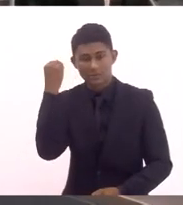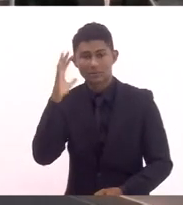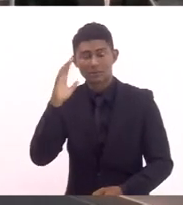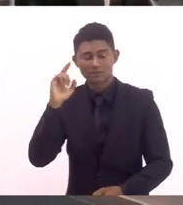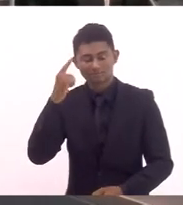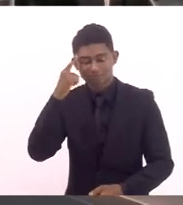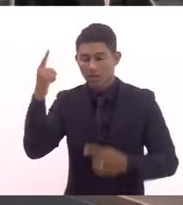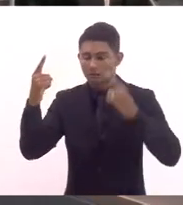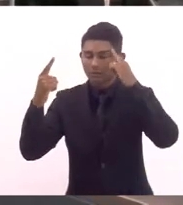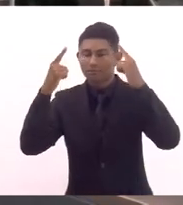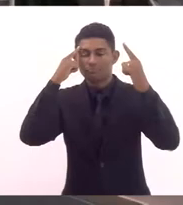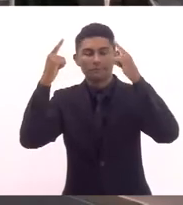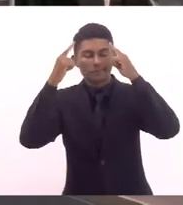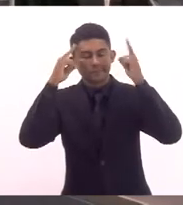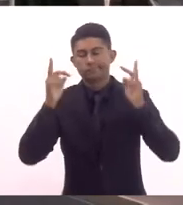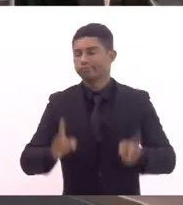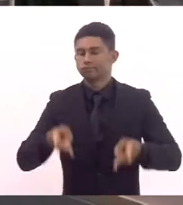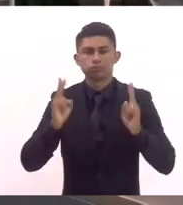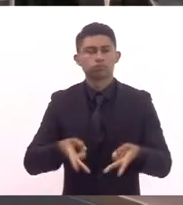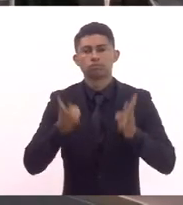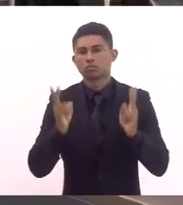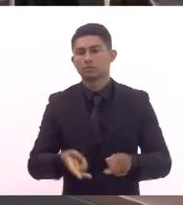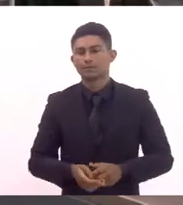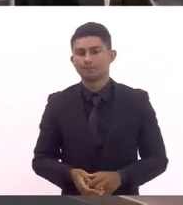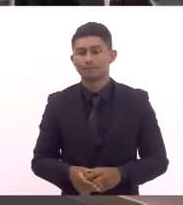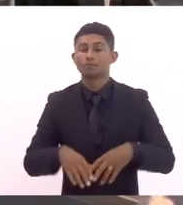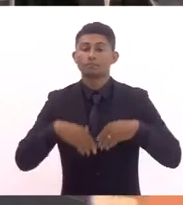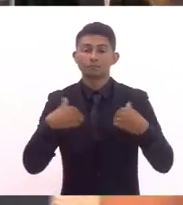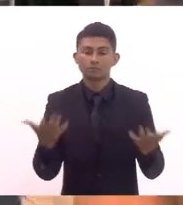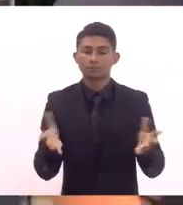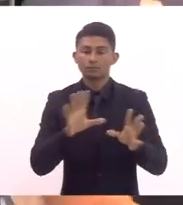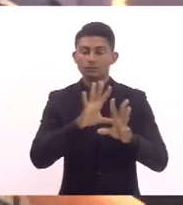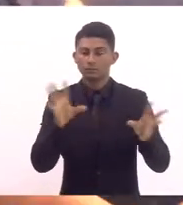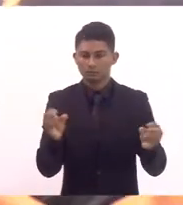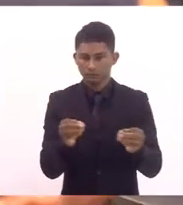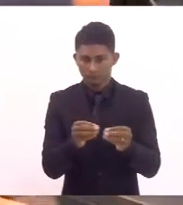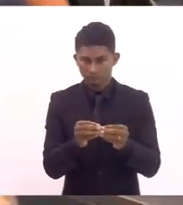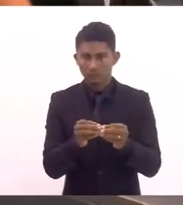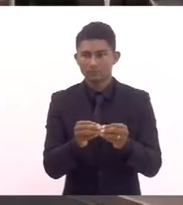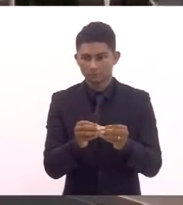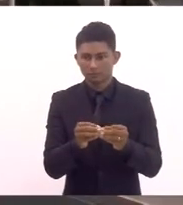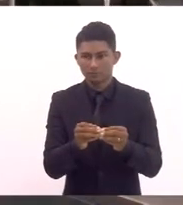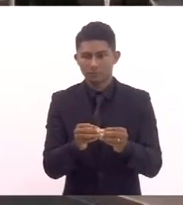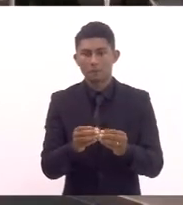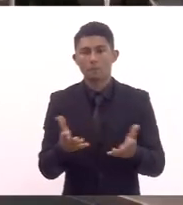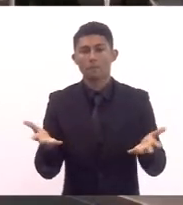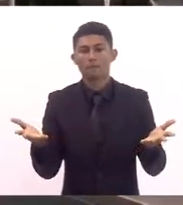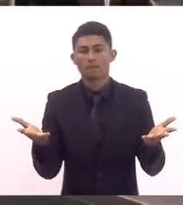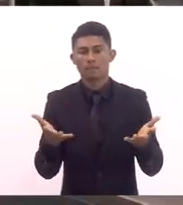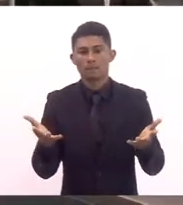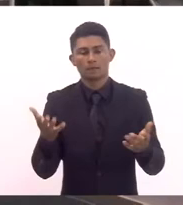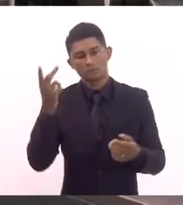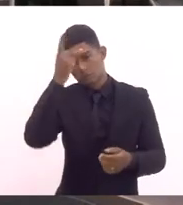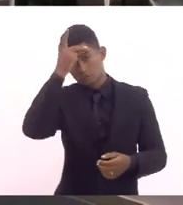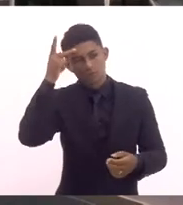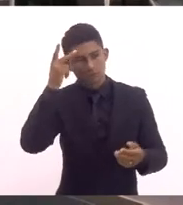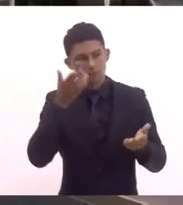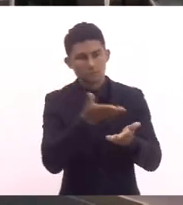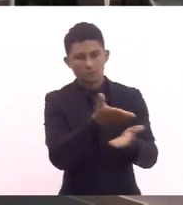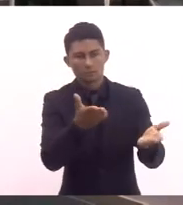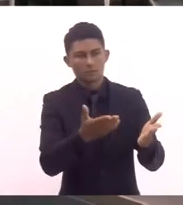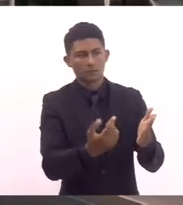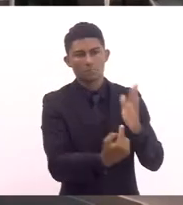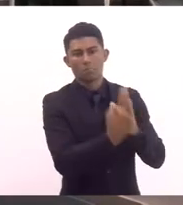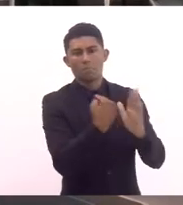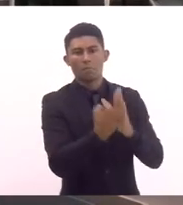fazem com que a gente sempre lembre dessas coisas então para encerrar essa parte abrir para as pessoas colocarem suas